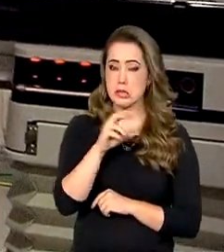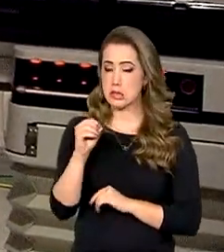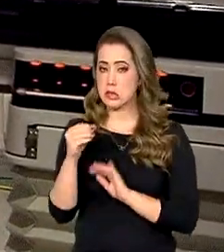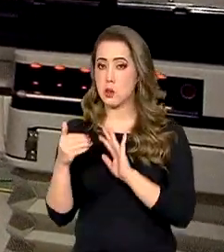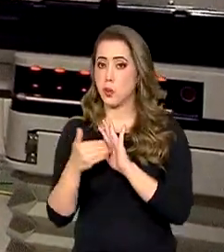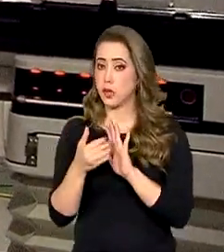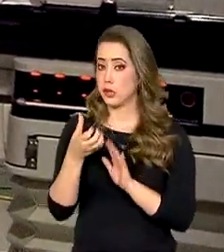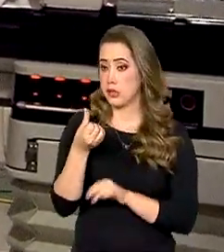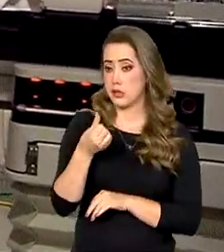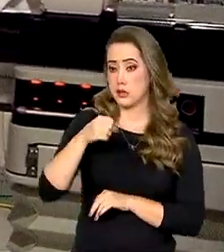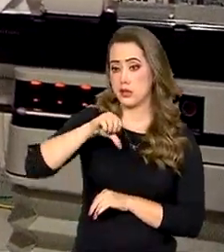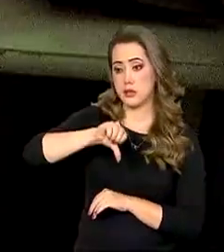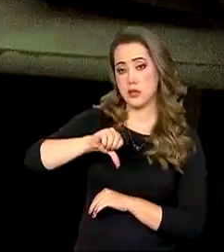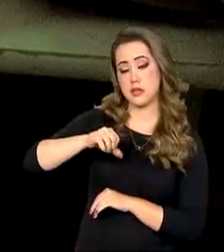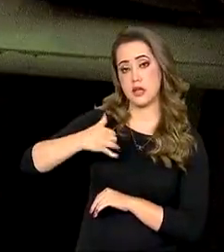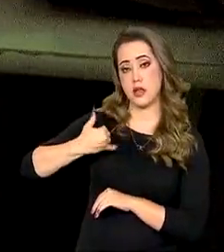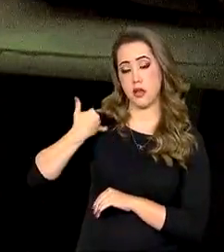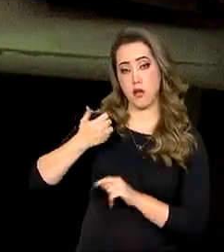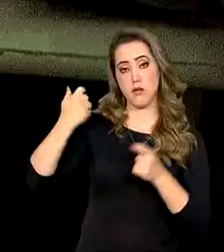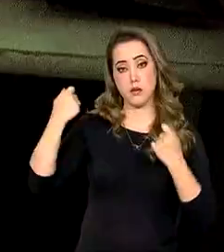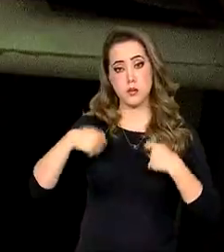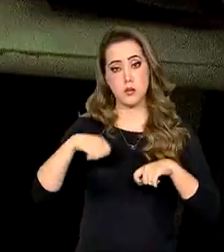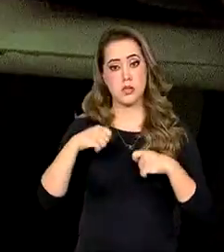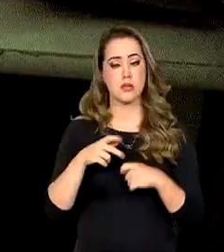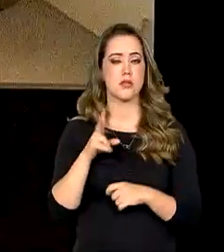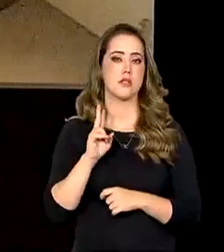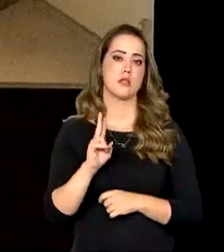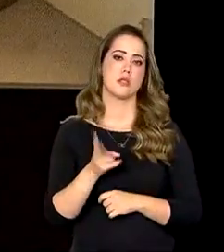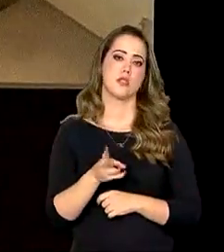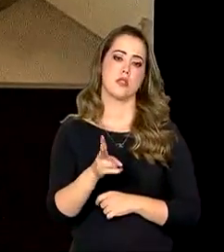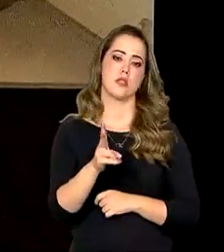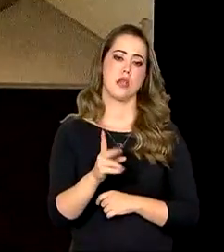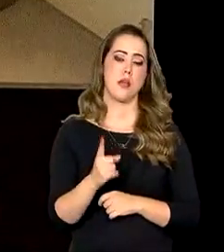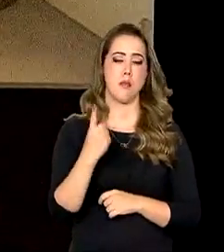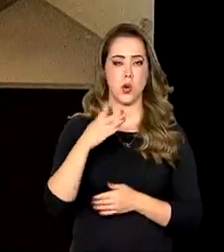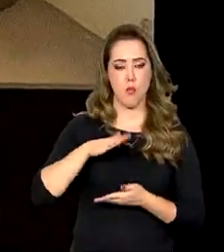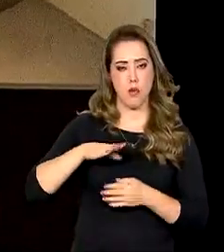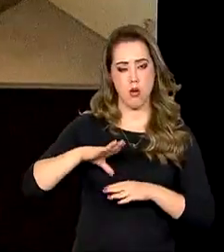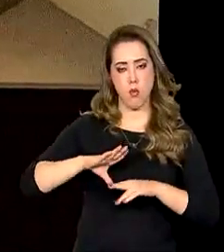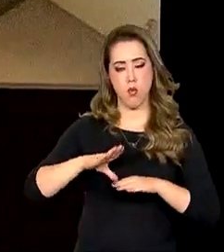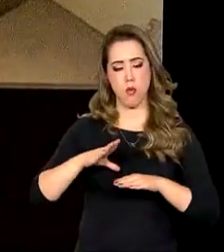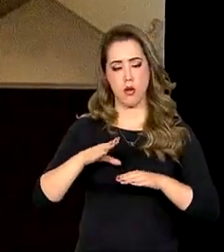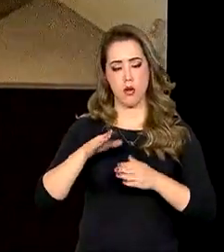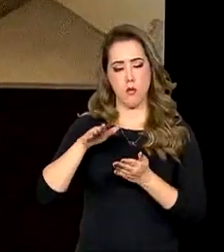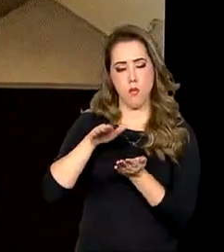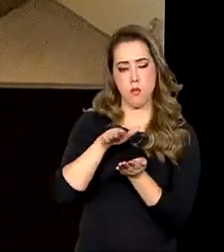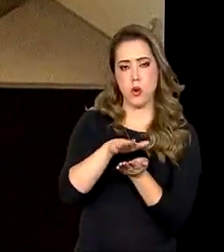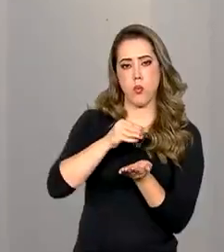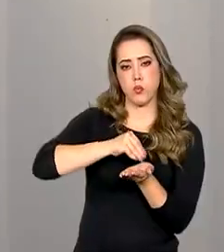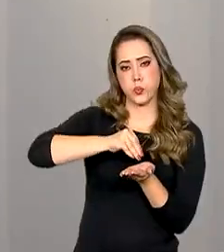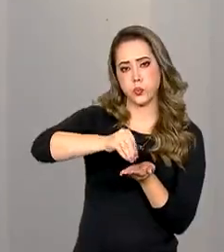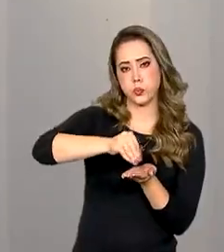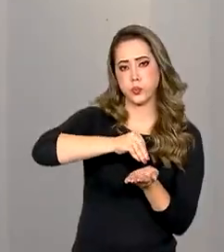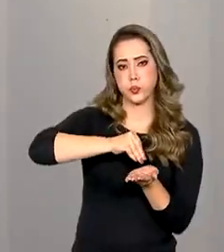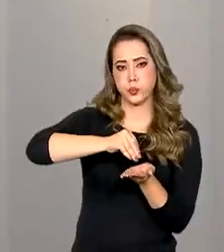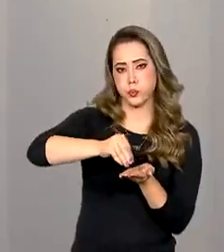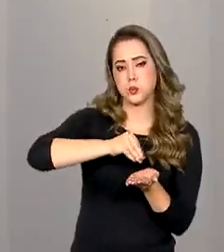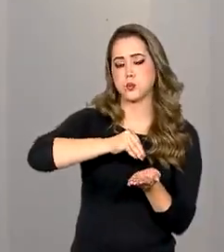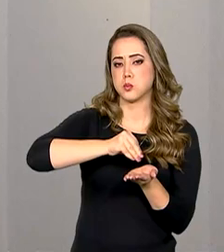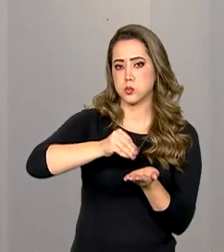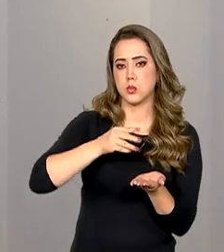50 e 69 anos deve fazer pelo menos uma mamografia a cada 2 anos. É